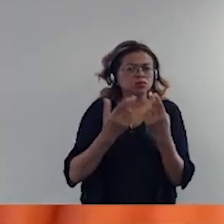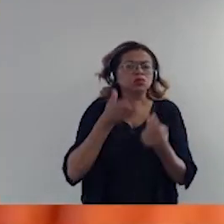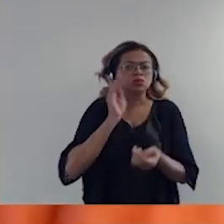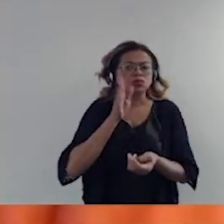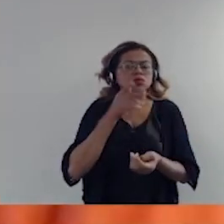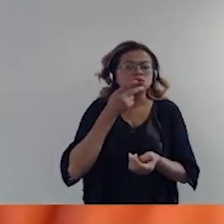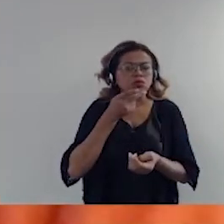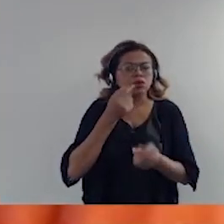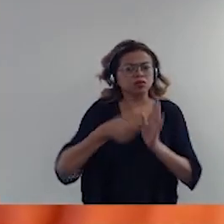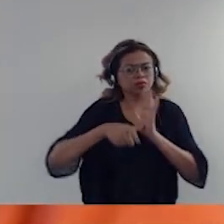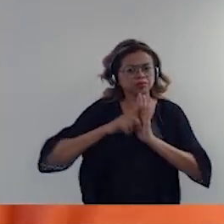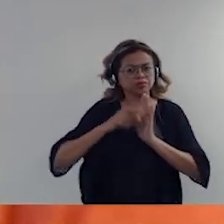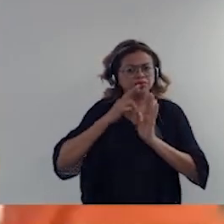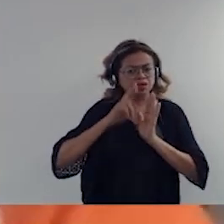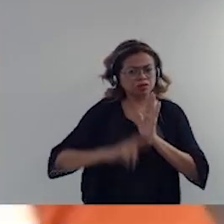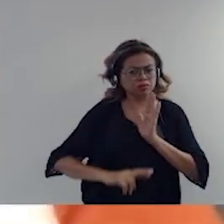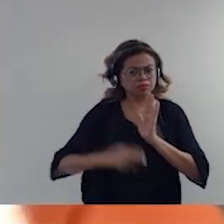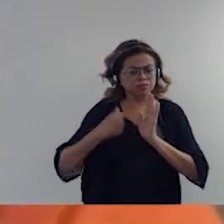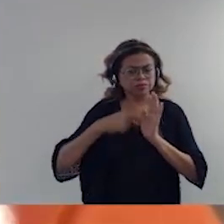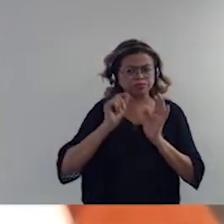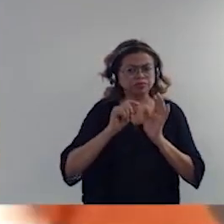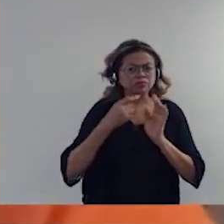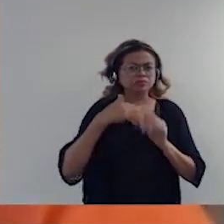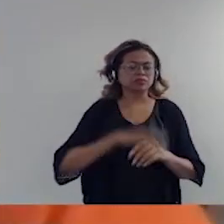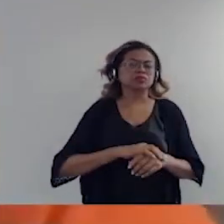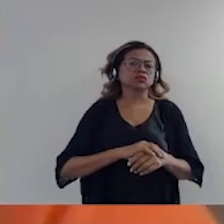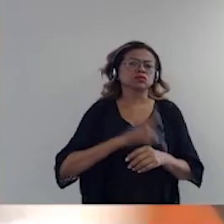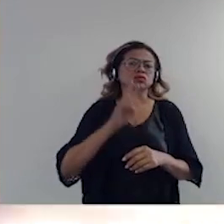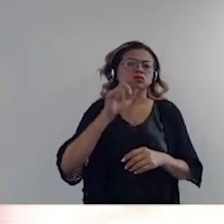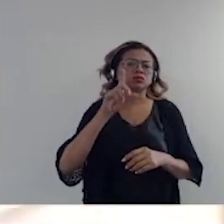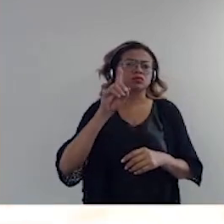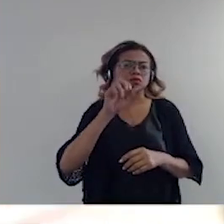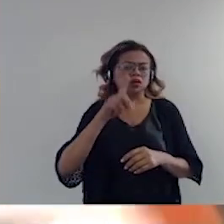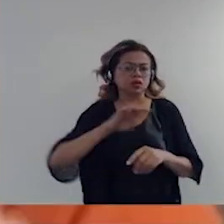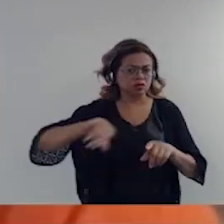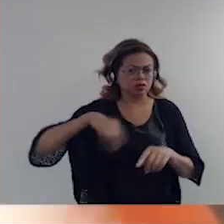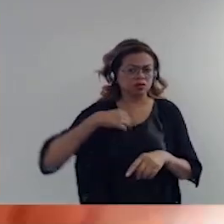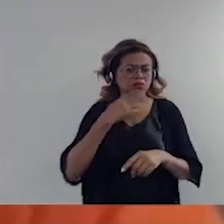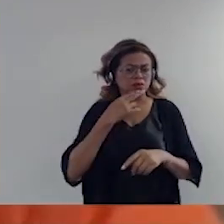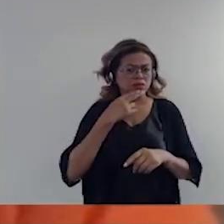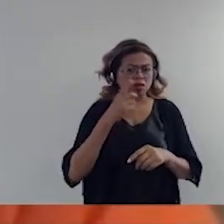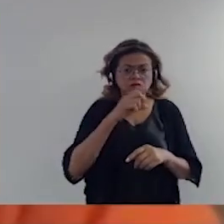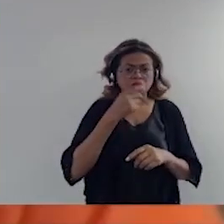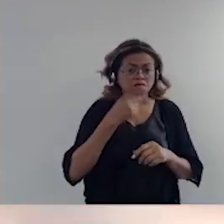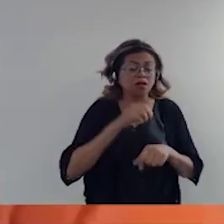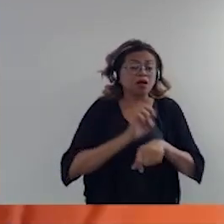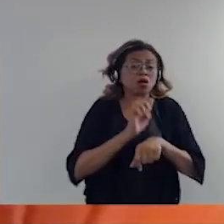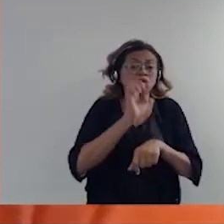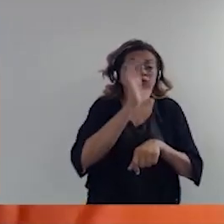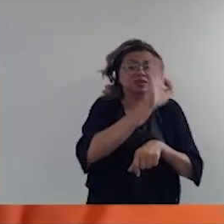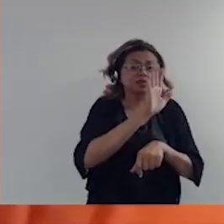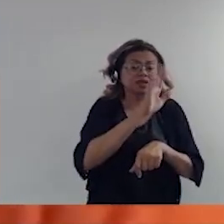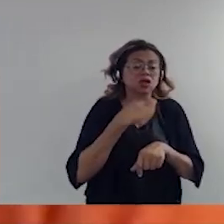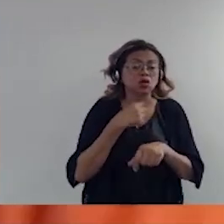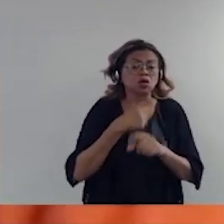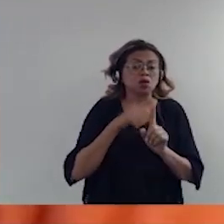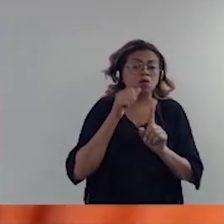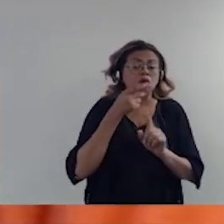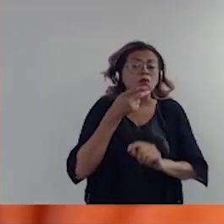eu relatei, como a Vládia relatou, o recorte da minha fala é o Estado, né?